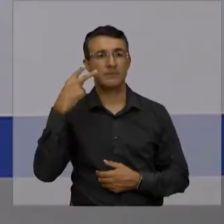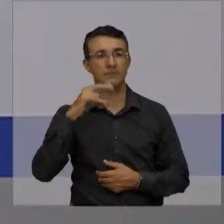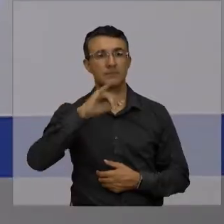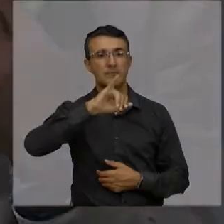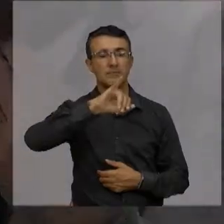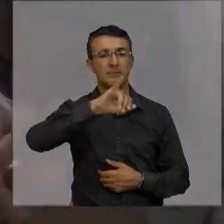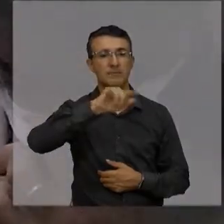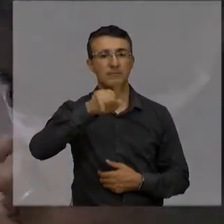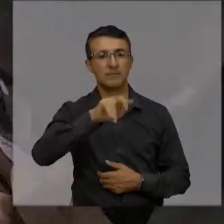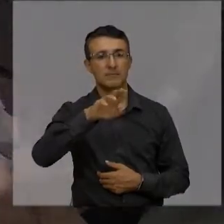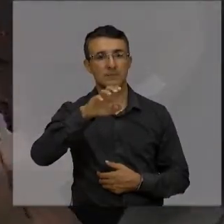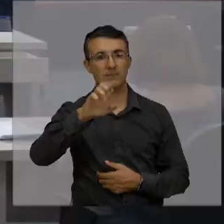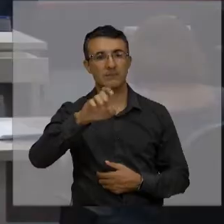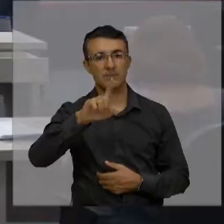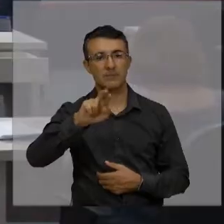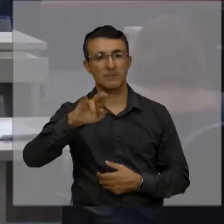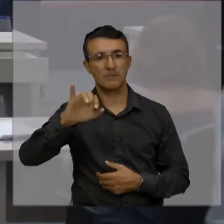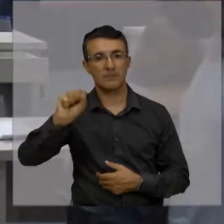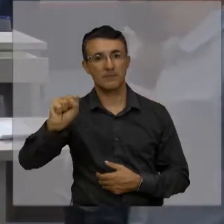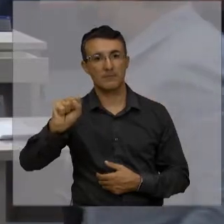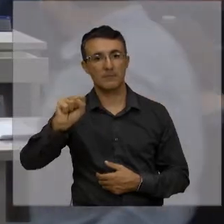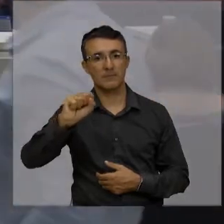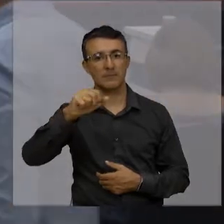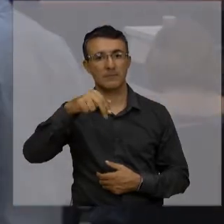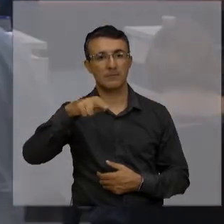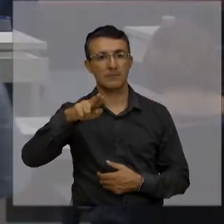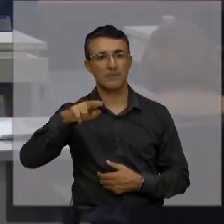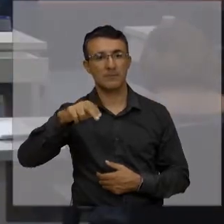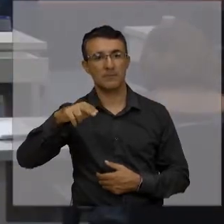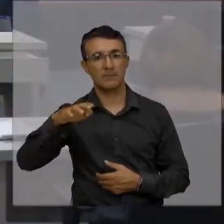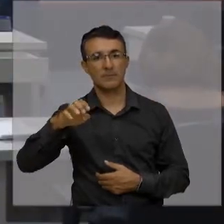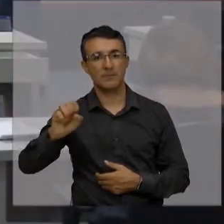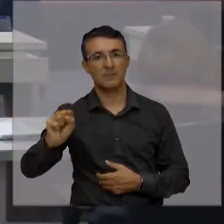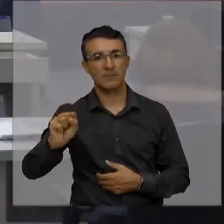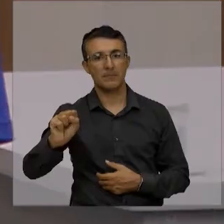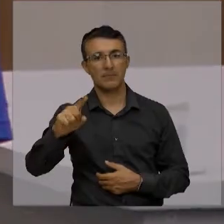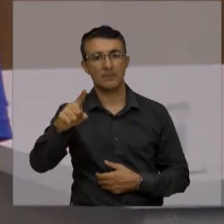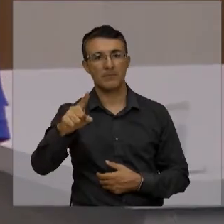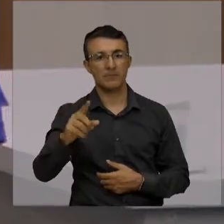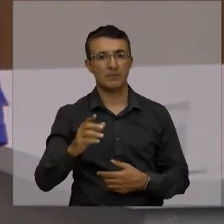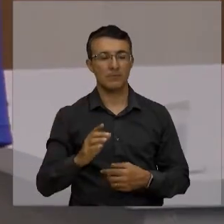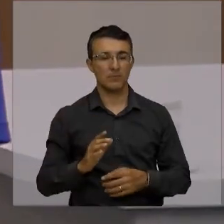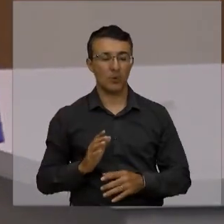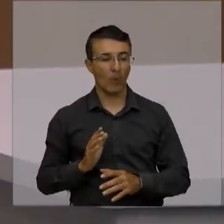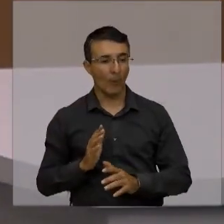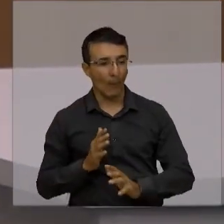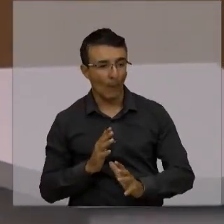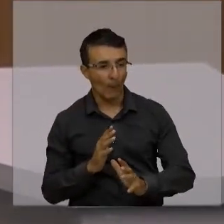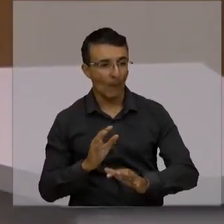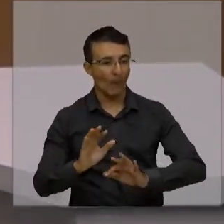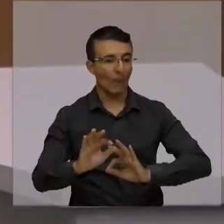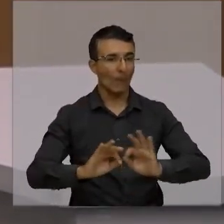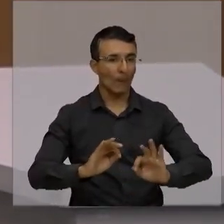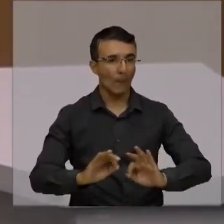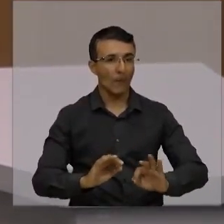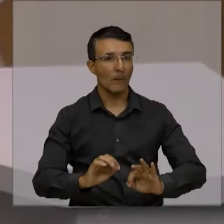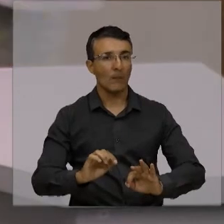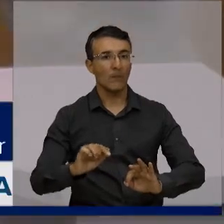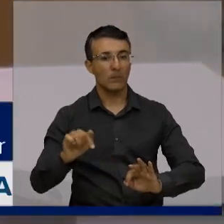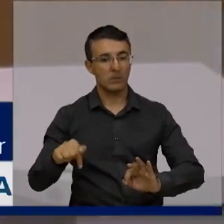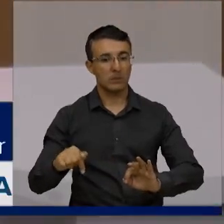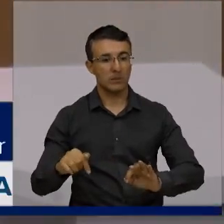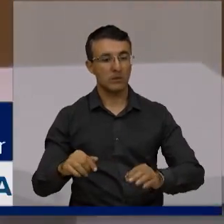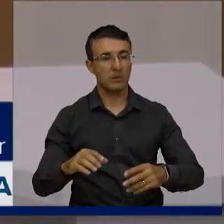Nunes. Senhor presidente, só para seguir a organização aqui da Câmara, eu gostaria de solicitar 1 minuto de